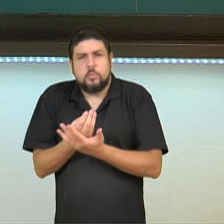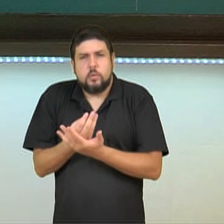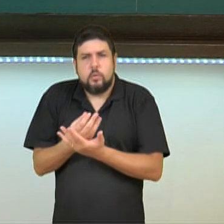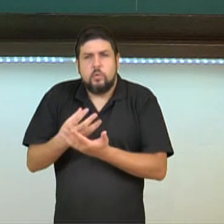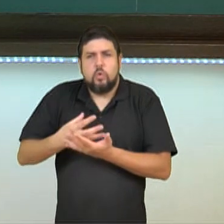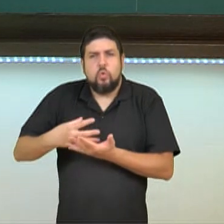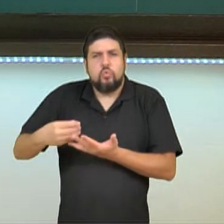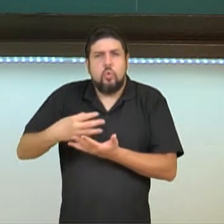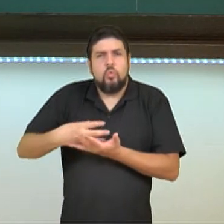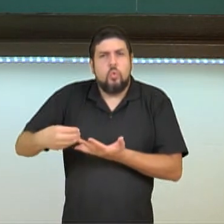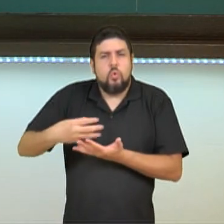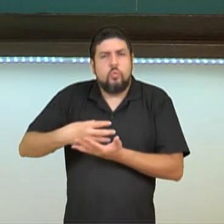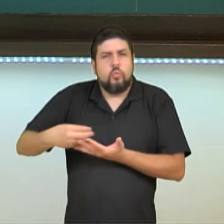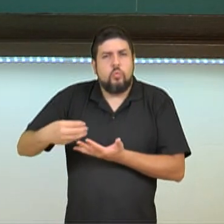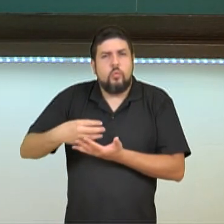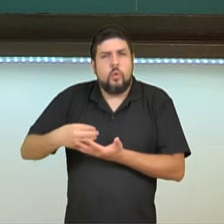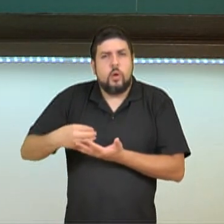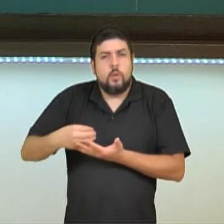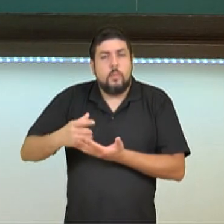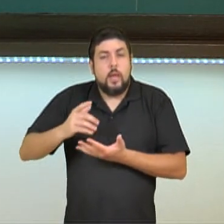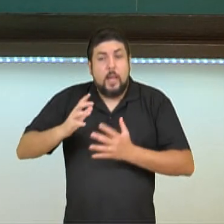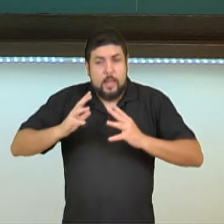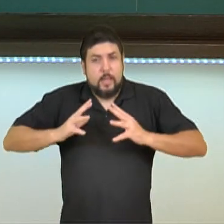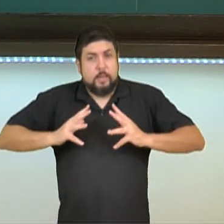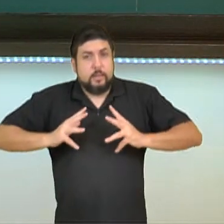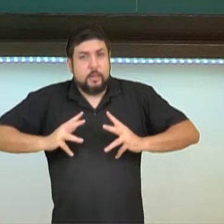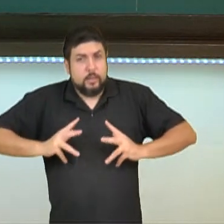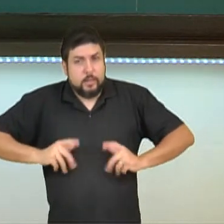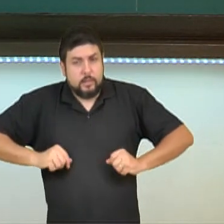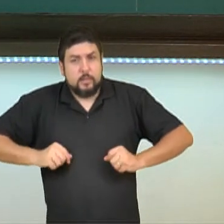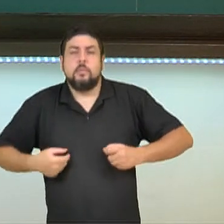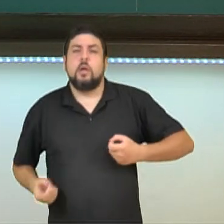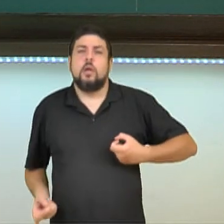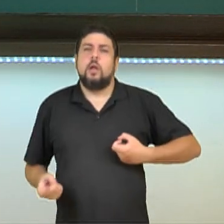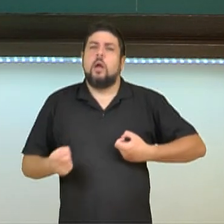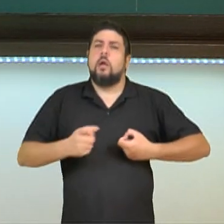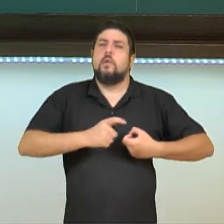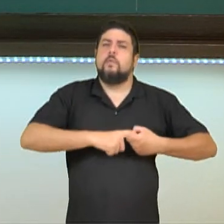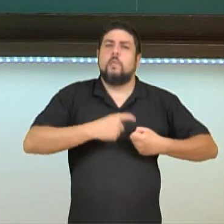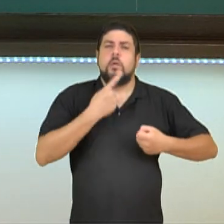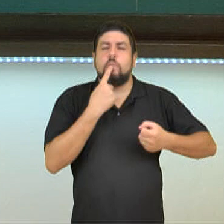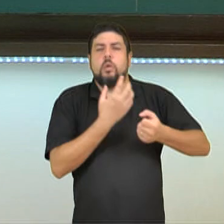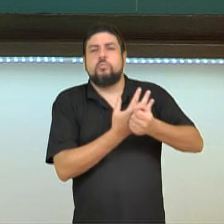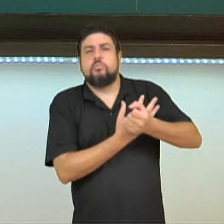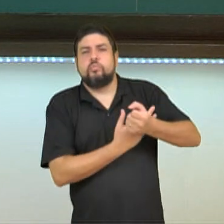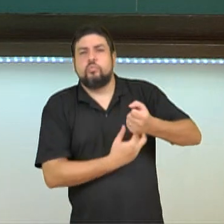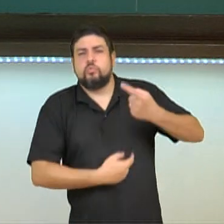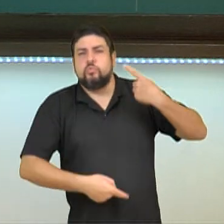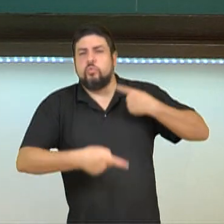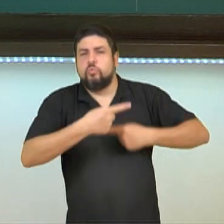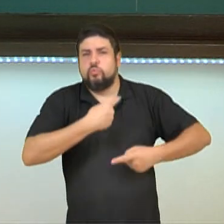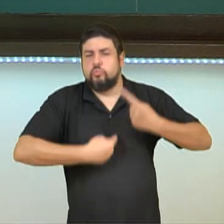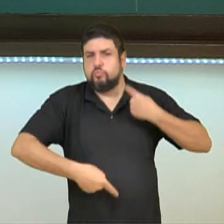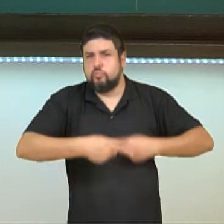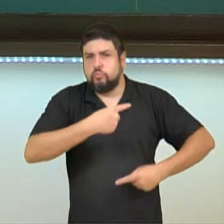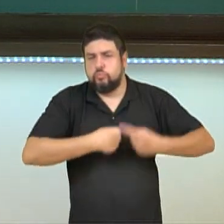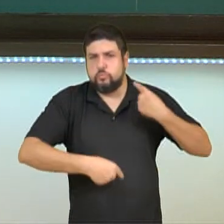aí depois de filtrada essa linfa, aí ela vai retornar ao nosso vaso sanguíneo.